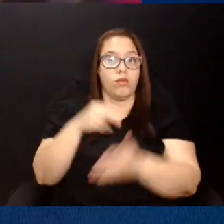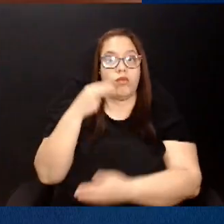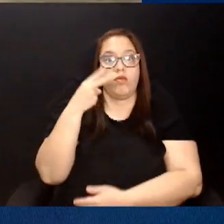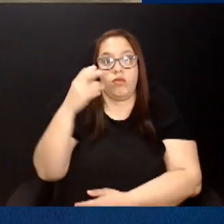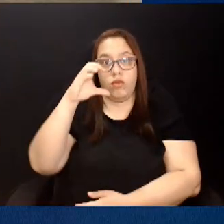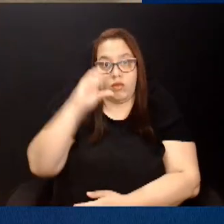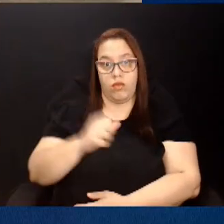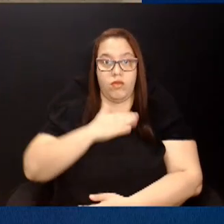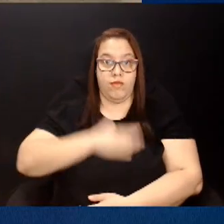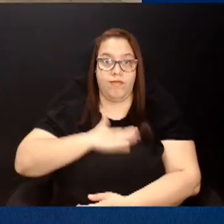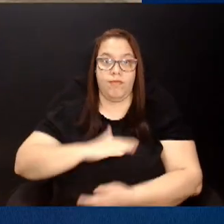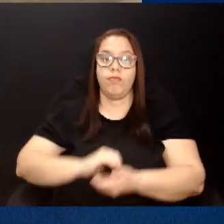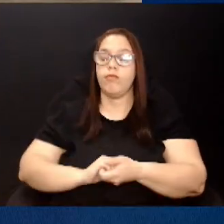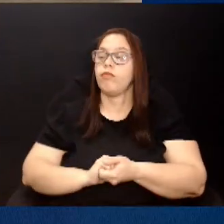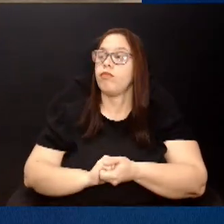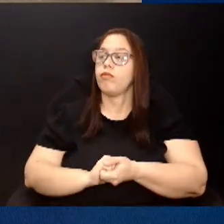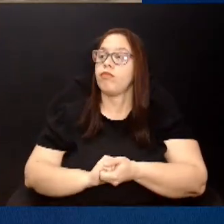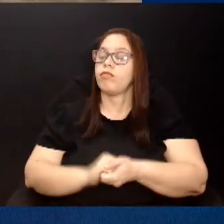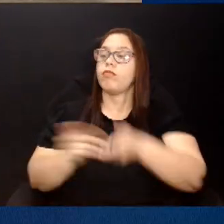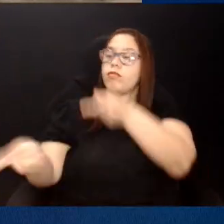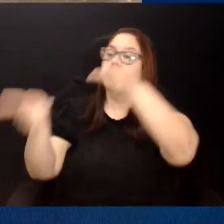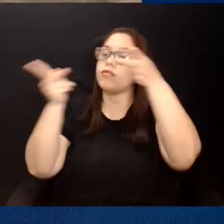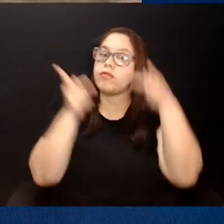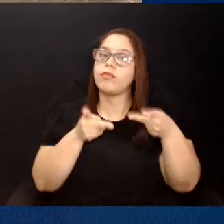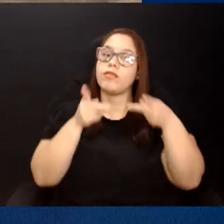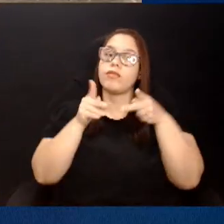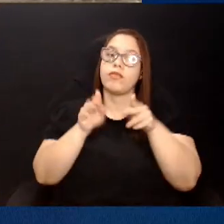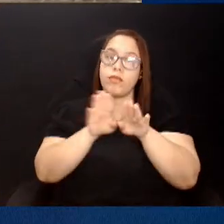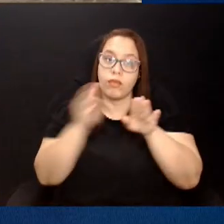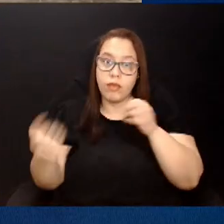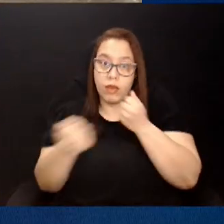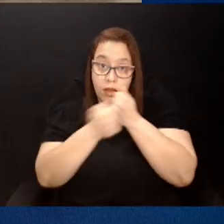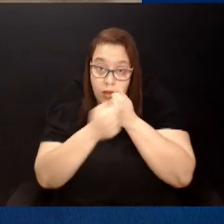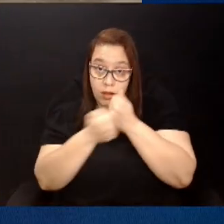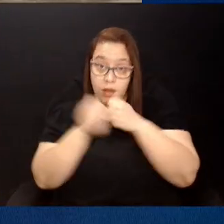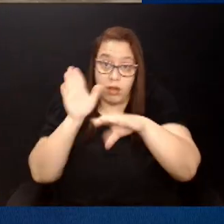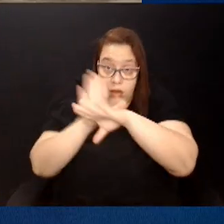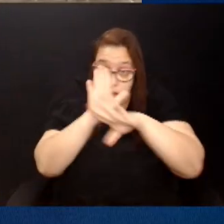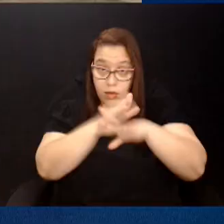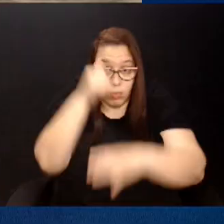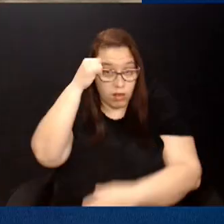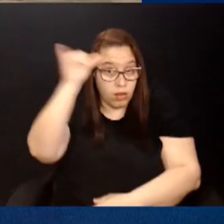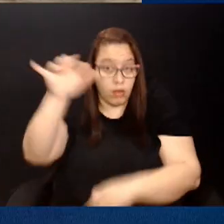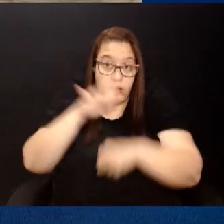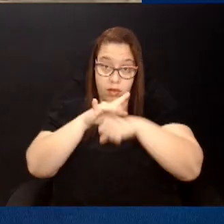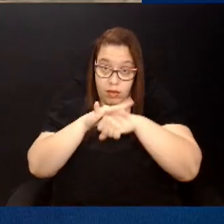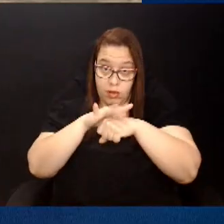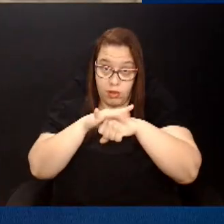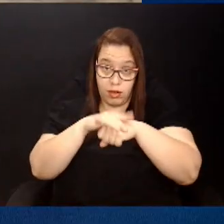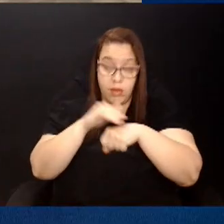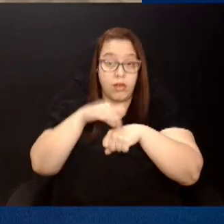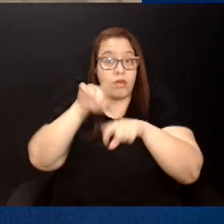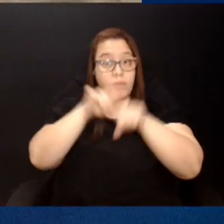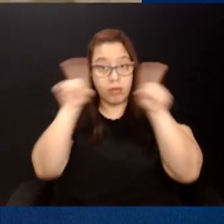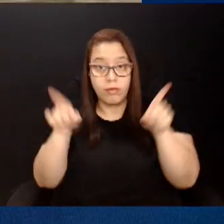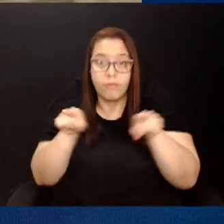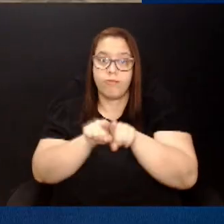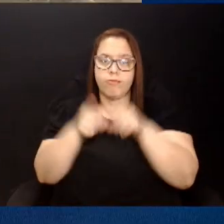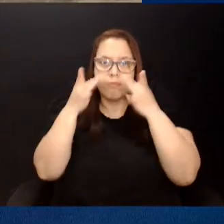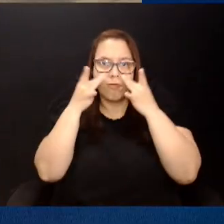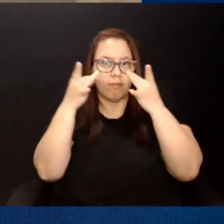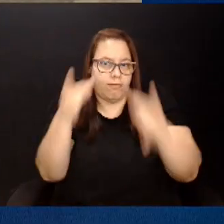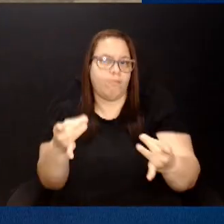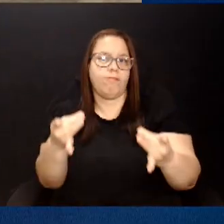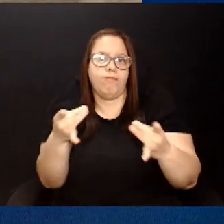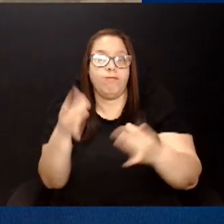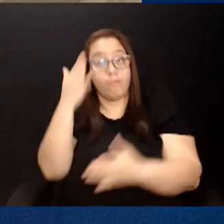agosto. Uma visita à porta de casa pode ajudar a prevenir doenças, mas também exige atenção. Saiba